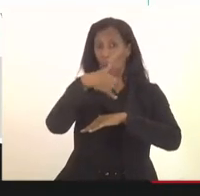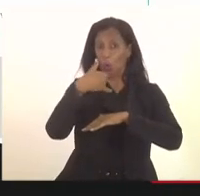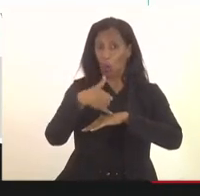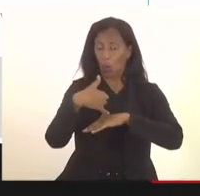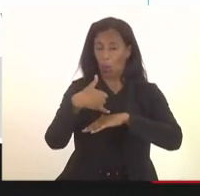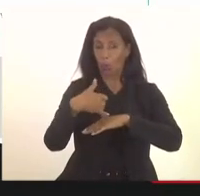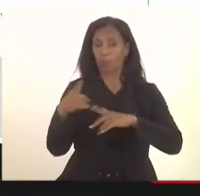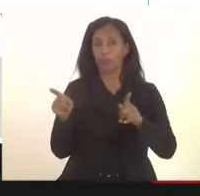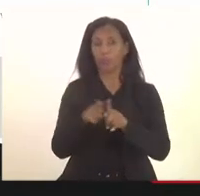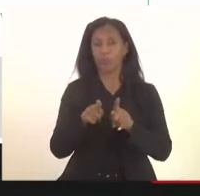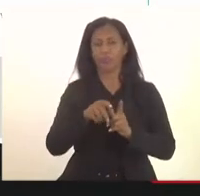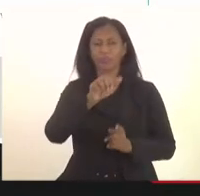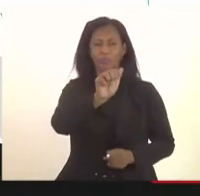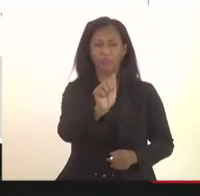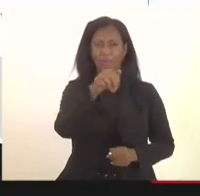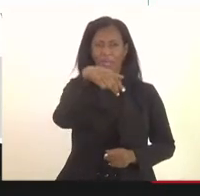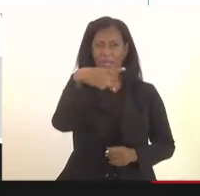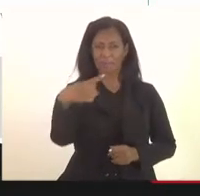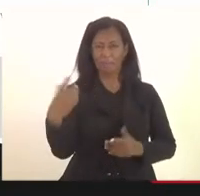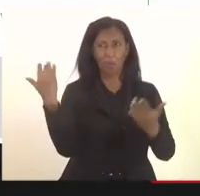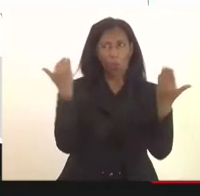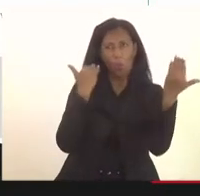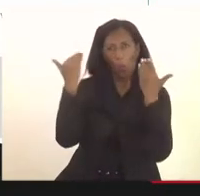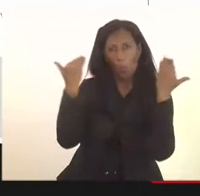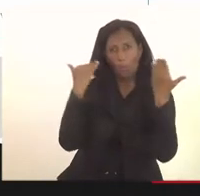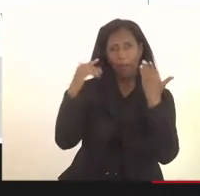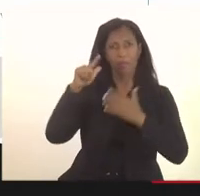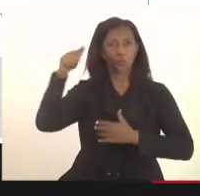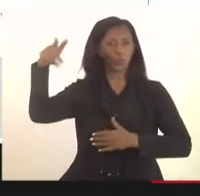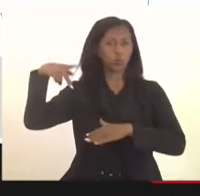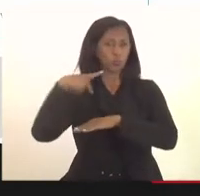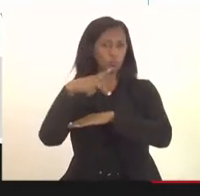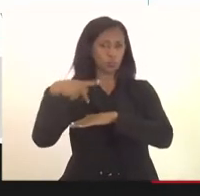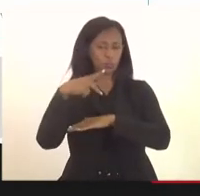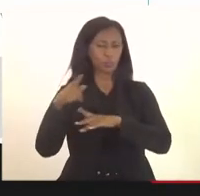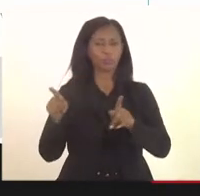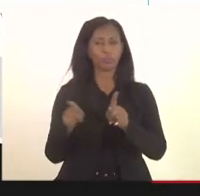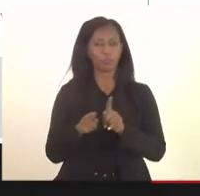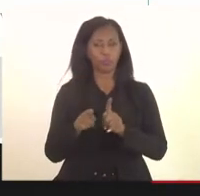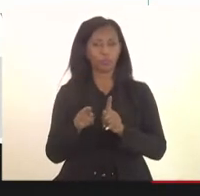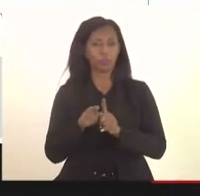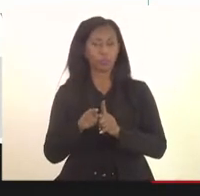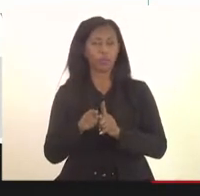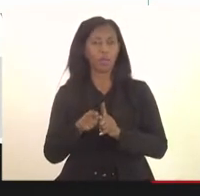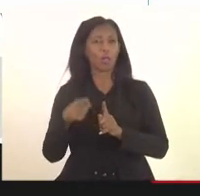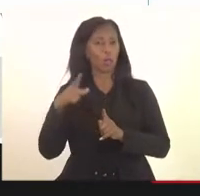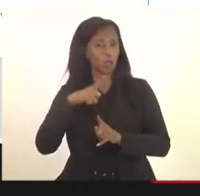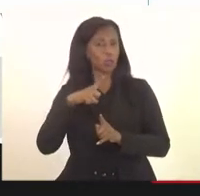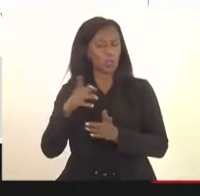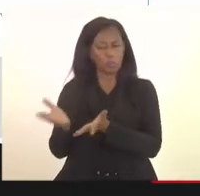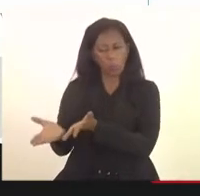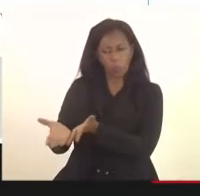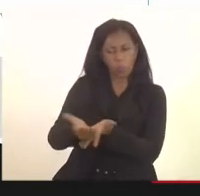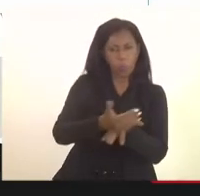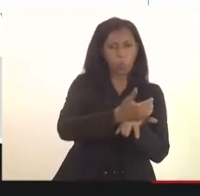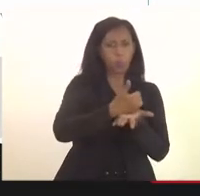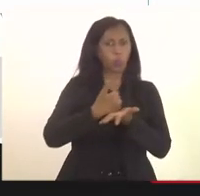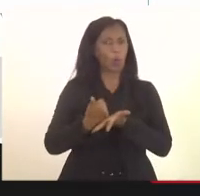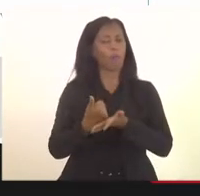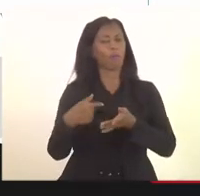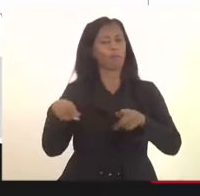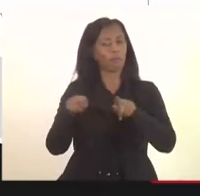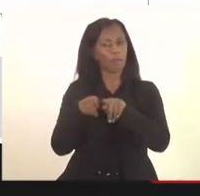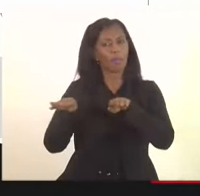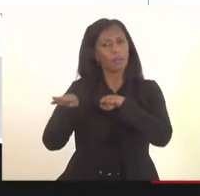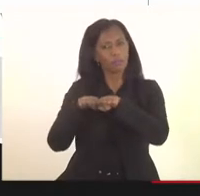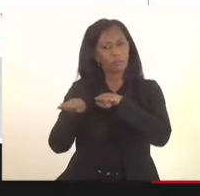Né? Obviamente não compara com a produção da Shell, Petrobras ou Galp por causa do pré-sal, mas nós temos uma produção relevante já,